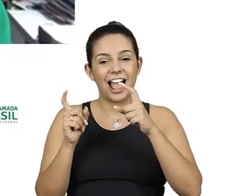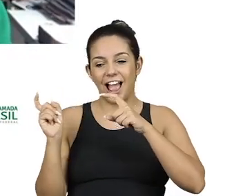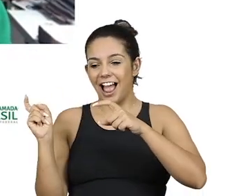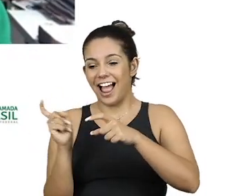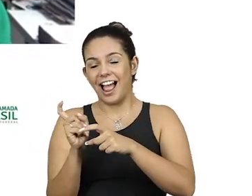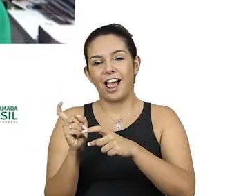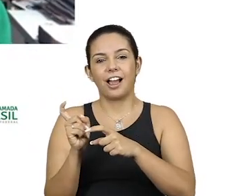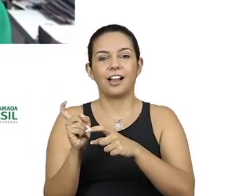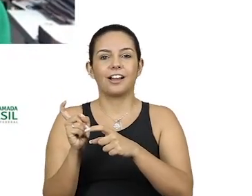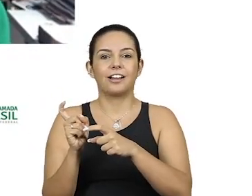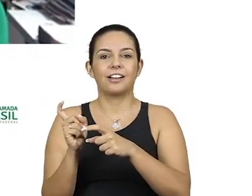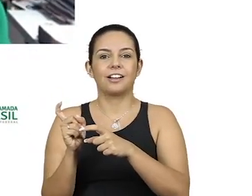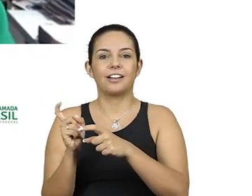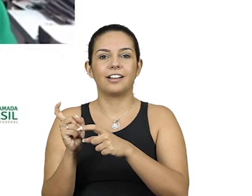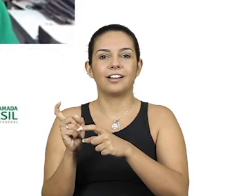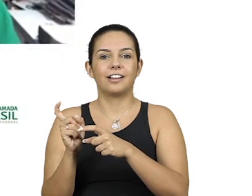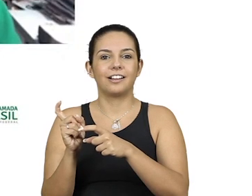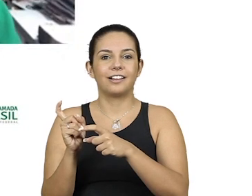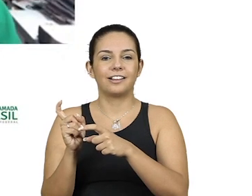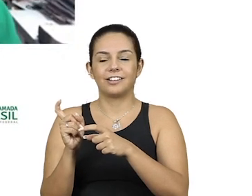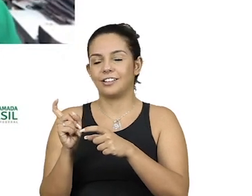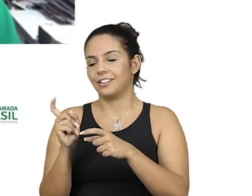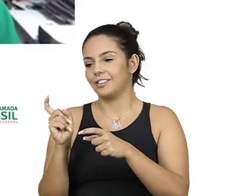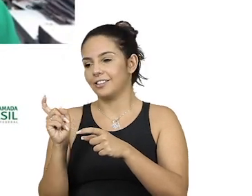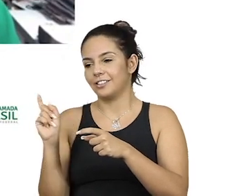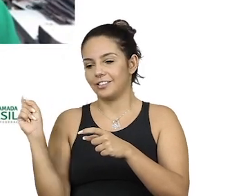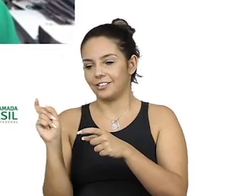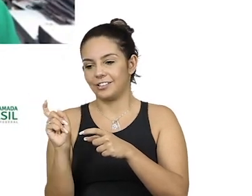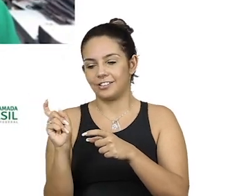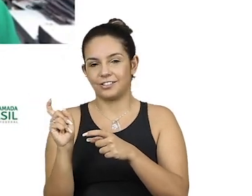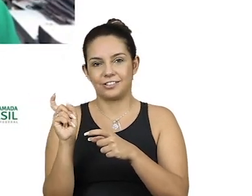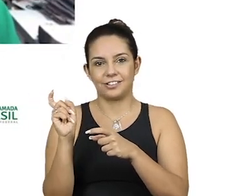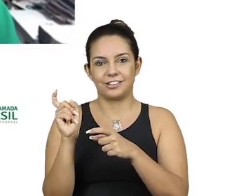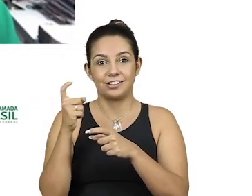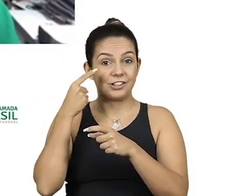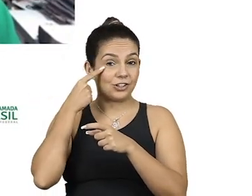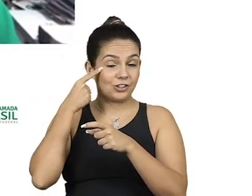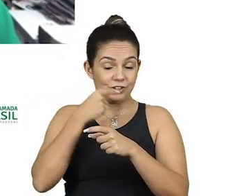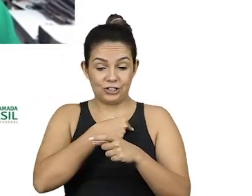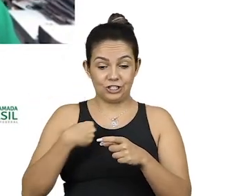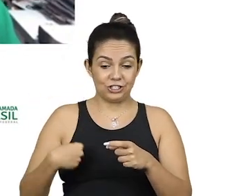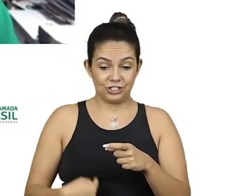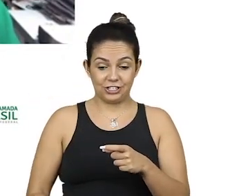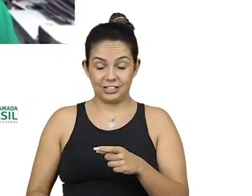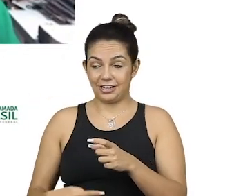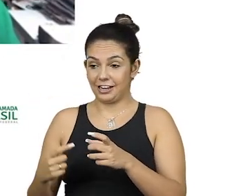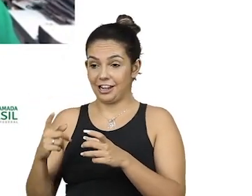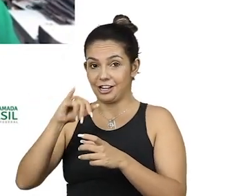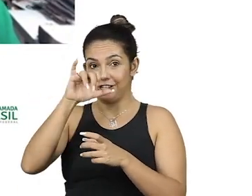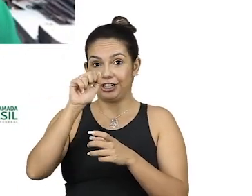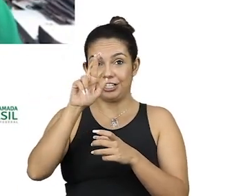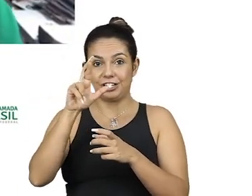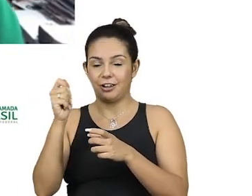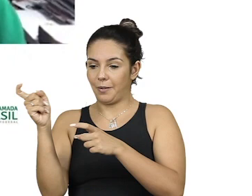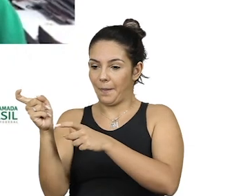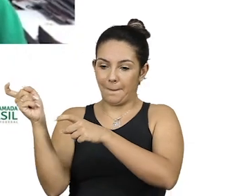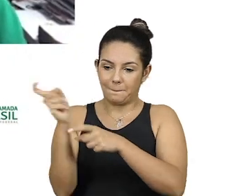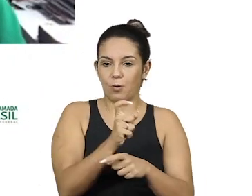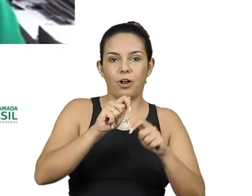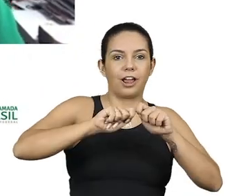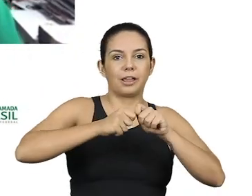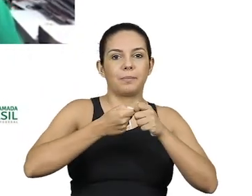do guarda-chuva no jarrão na cabeça chinês de leão. E quebrou. Não, no jarrão chinês da dona da casa.